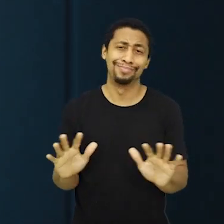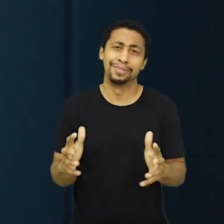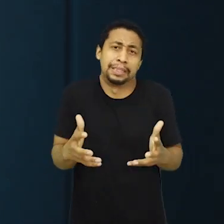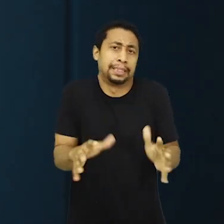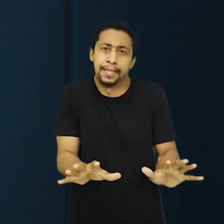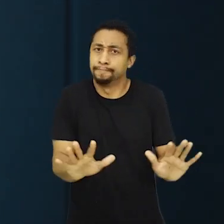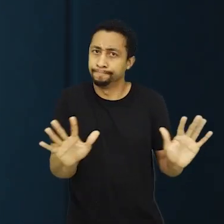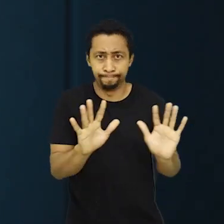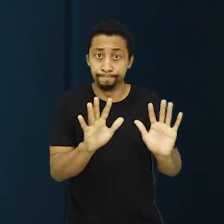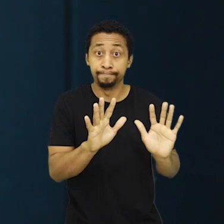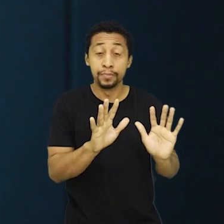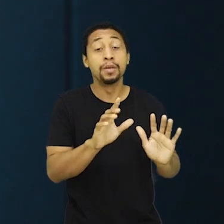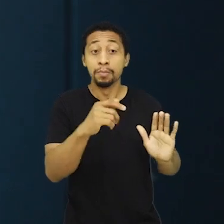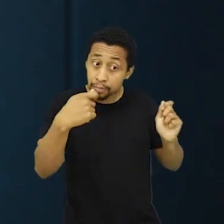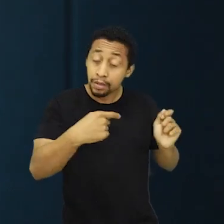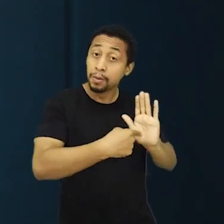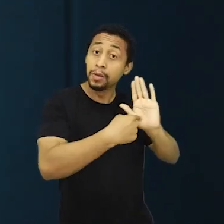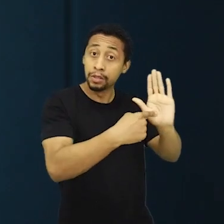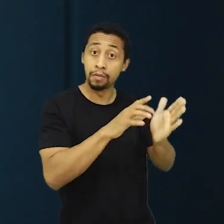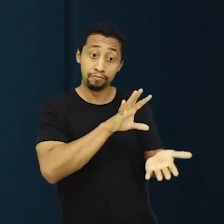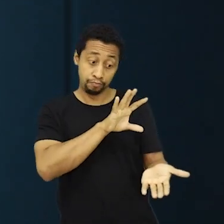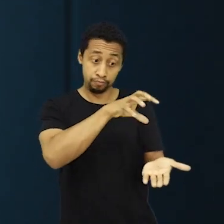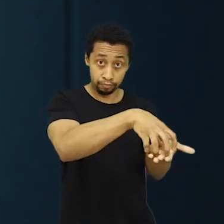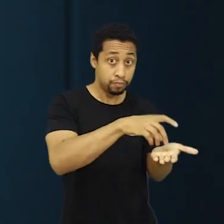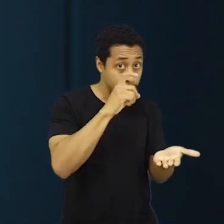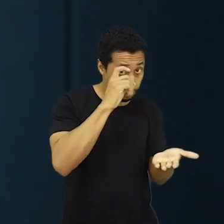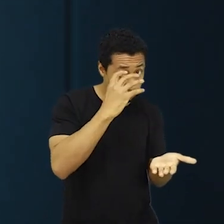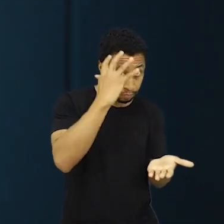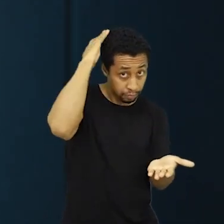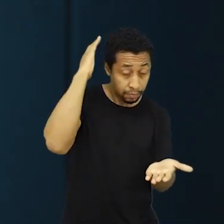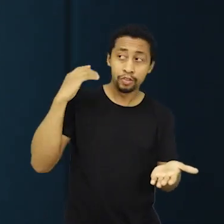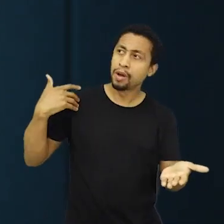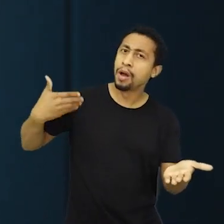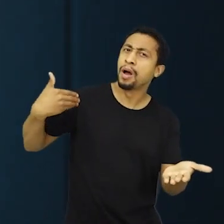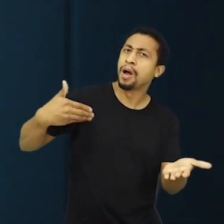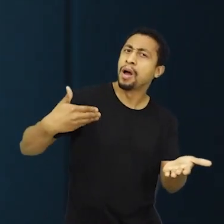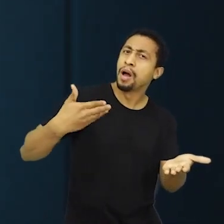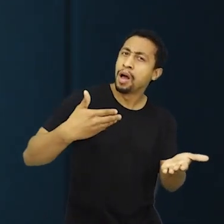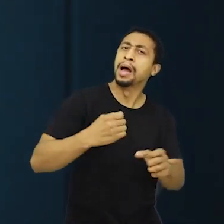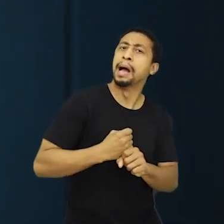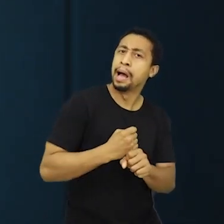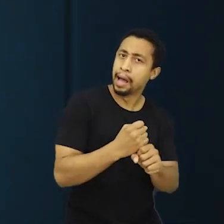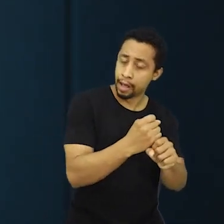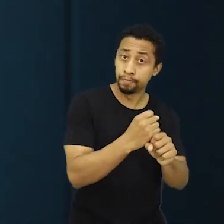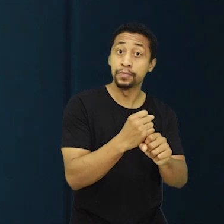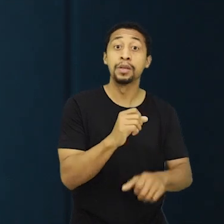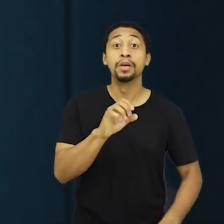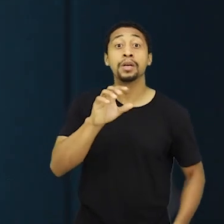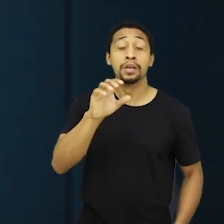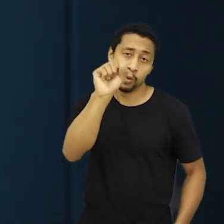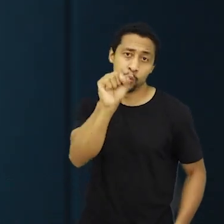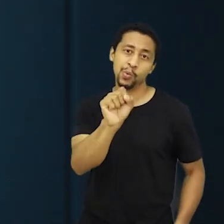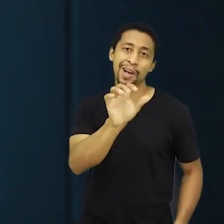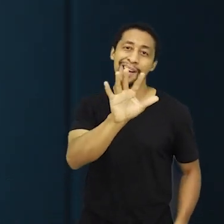uma instituição que tem uma larga trajetória, de se reconhecer que é uma instituição que está no Sudeste, que as pessoas chamam de é